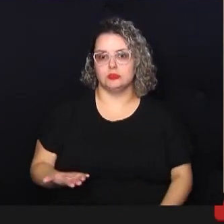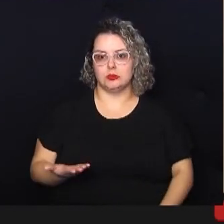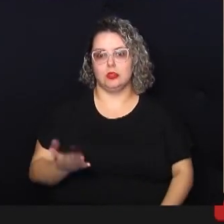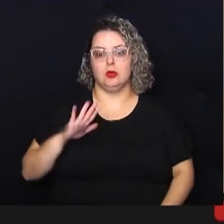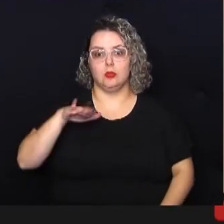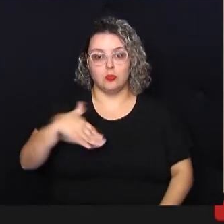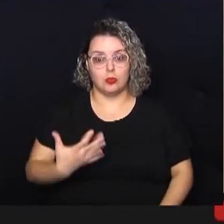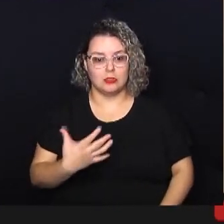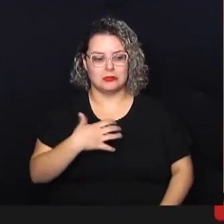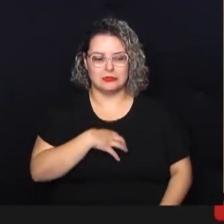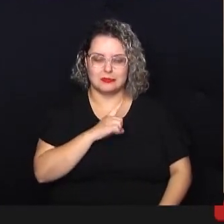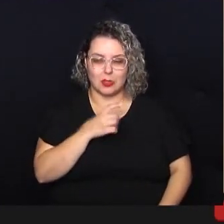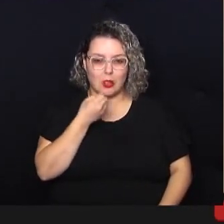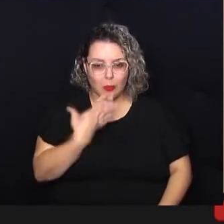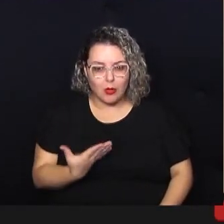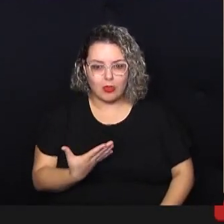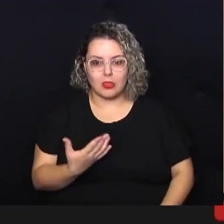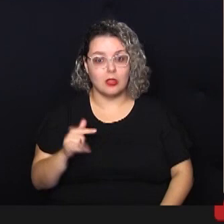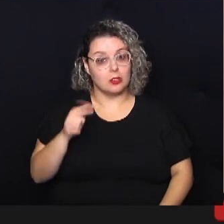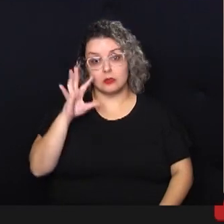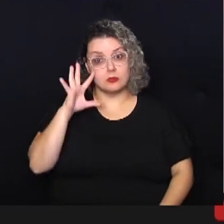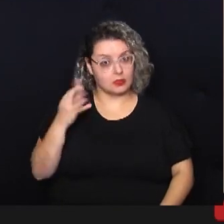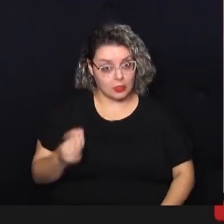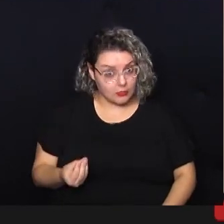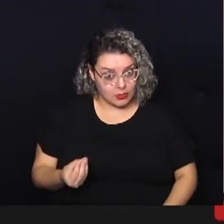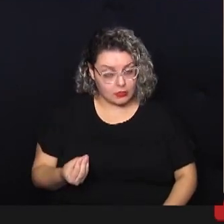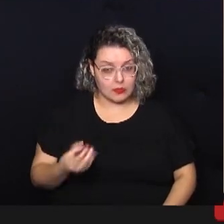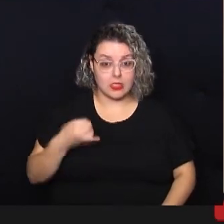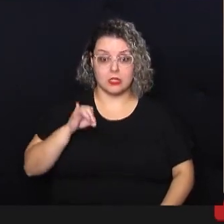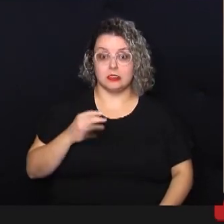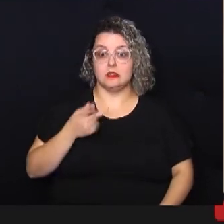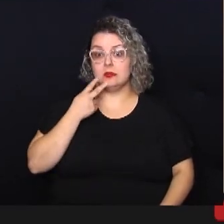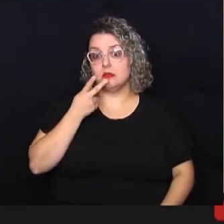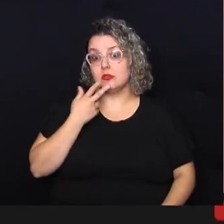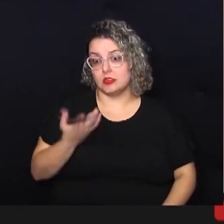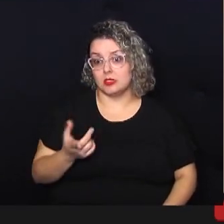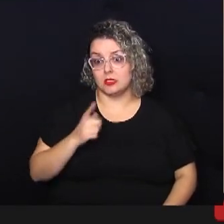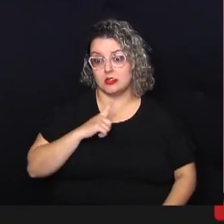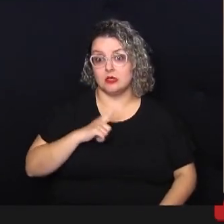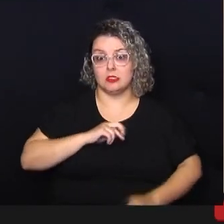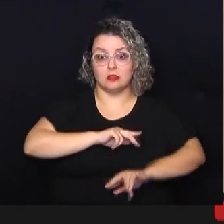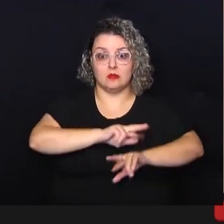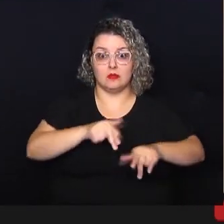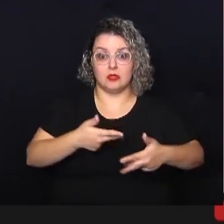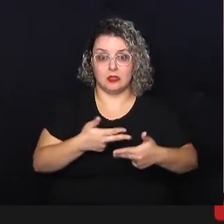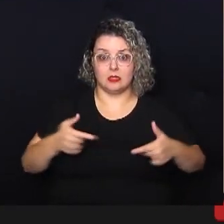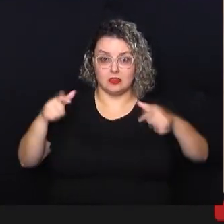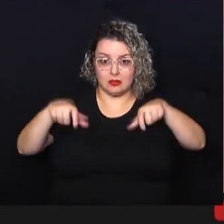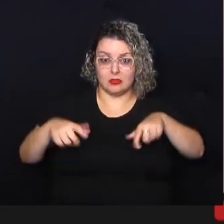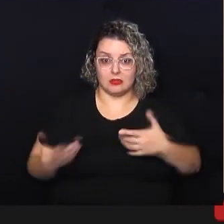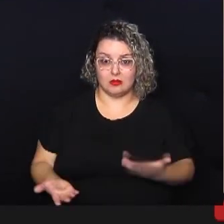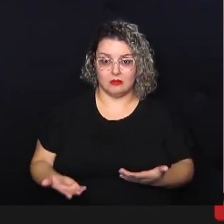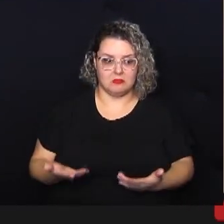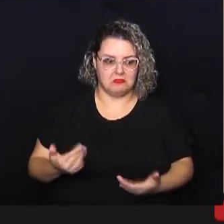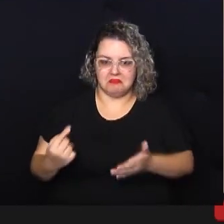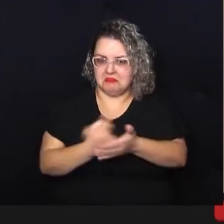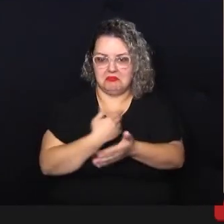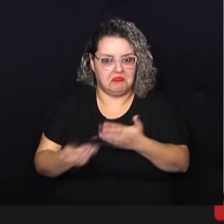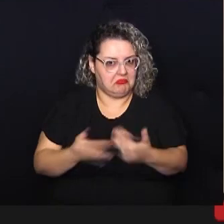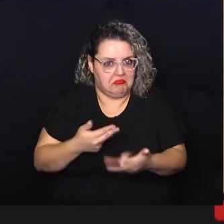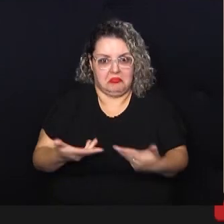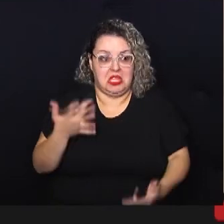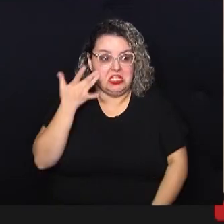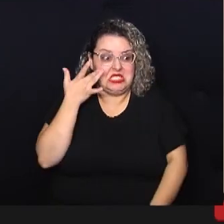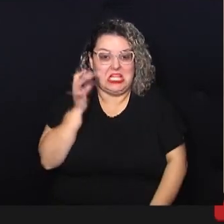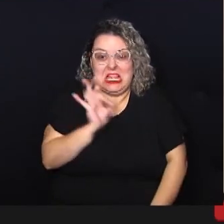não é bom em alguma coisa, é porque a gente não tem conhecimento. Se você falou agora que ia ter um monte de coisa sobre futebol, me pergunta qualquer coisa, eu não sei.